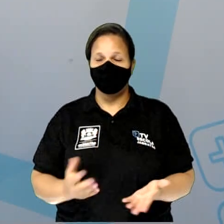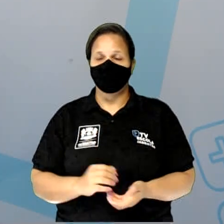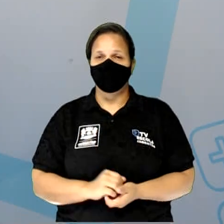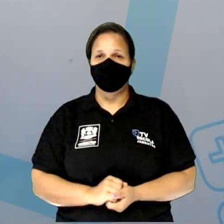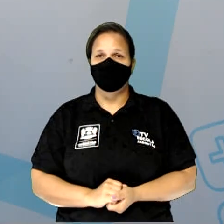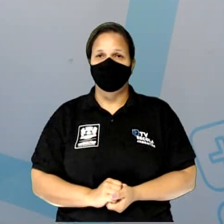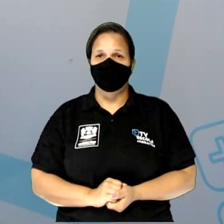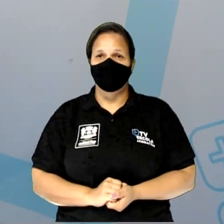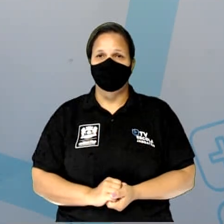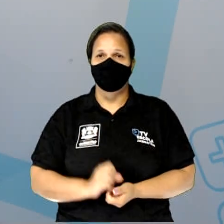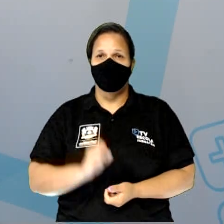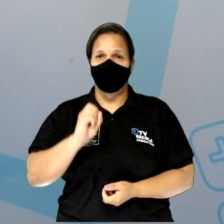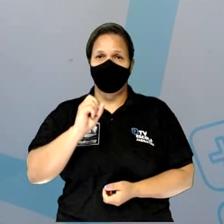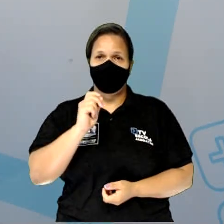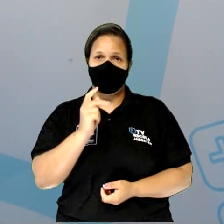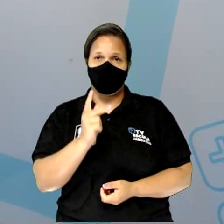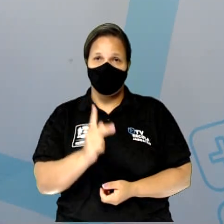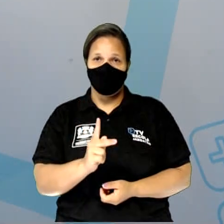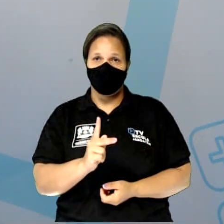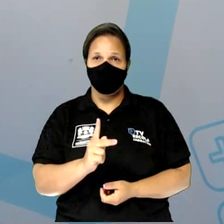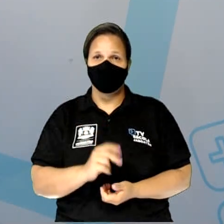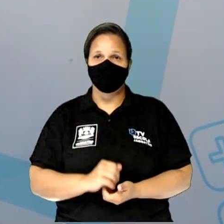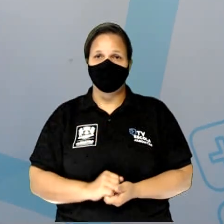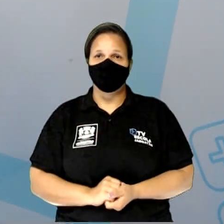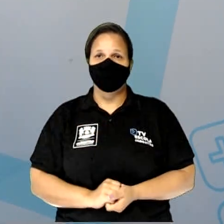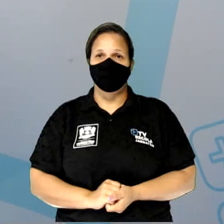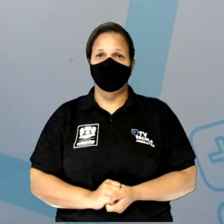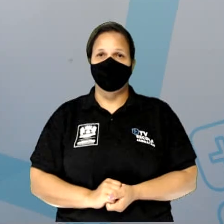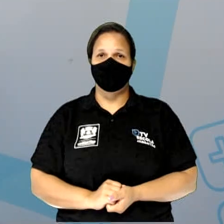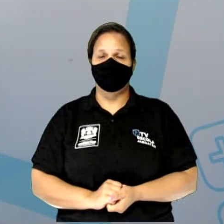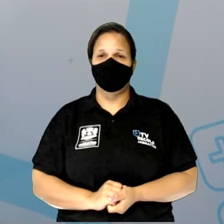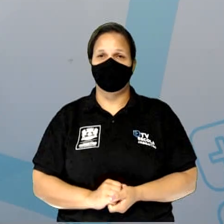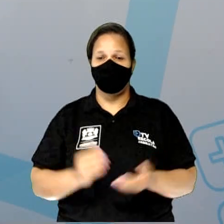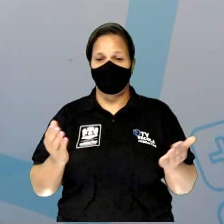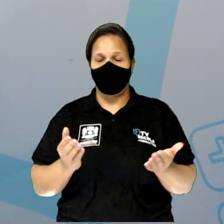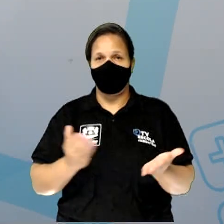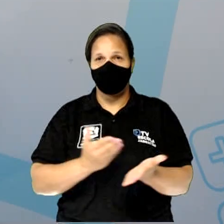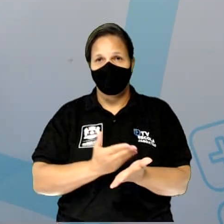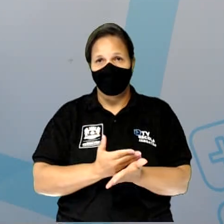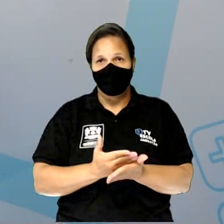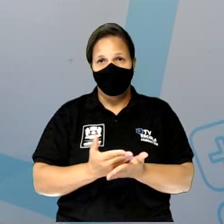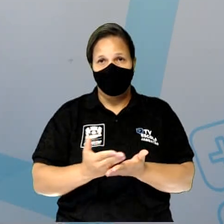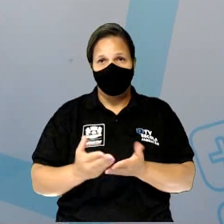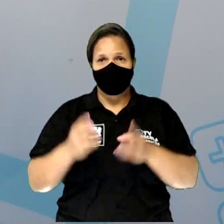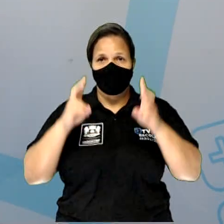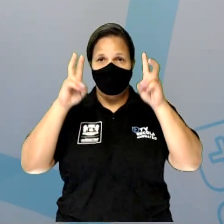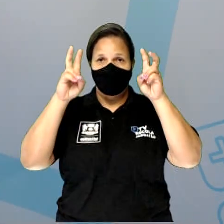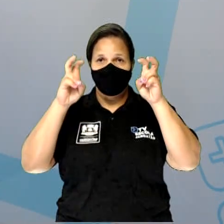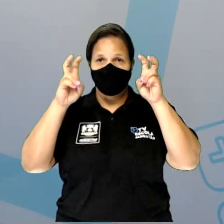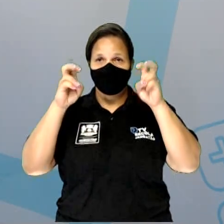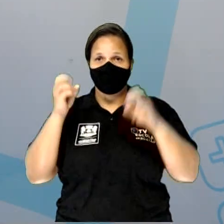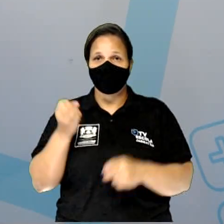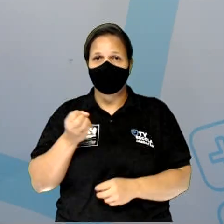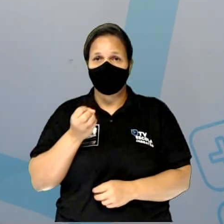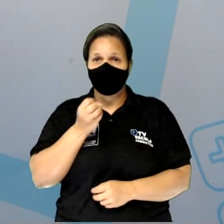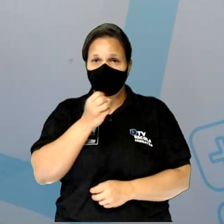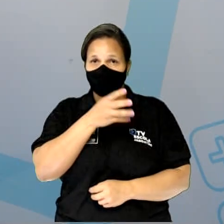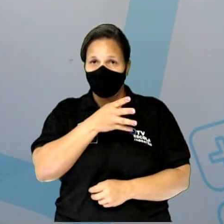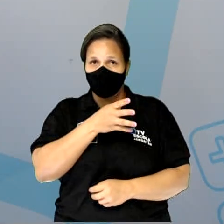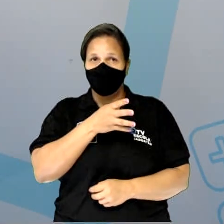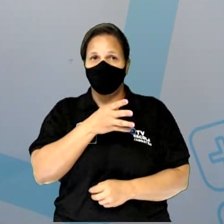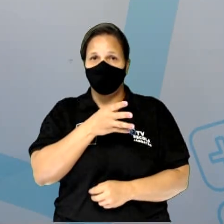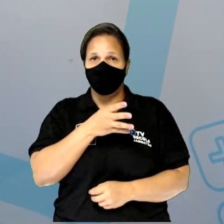zero. Tudo bem? Agora, vamos começar com o nosso novo assunto, que se chama